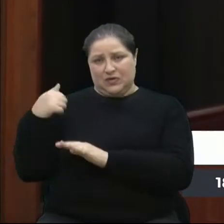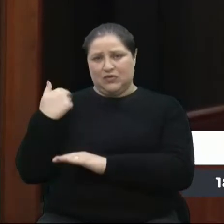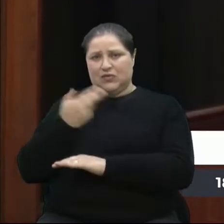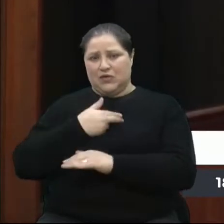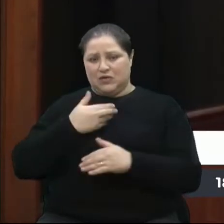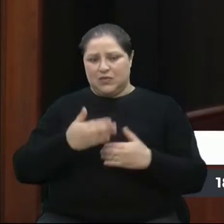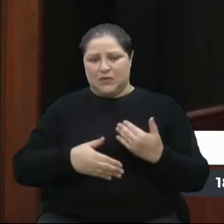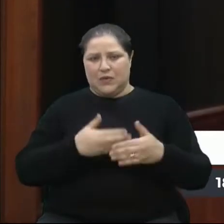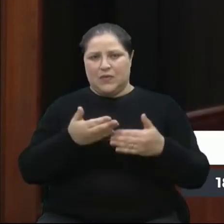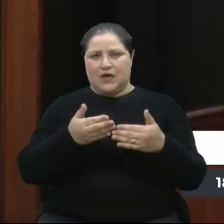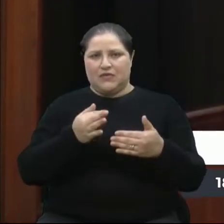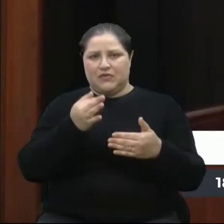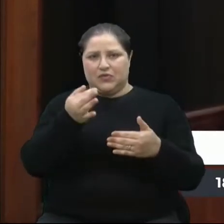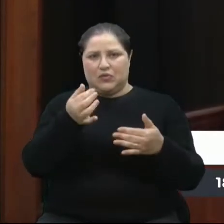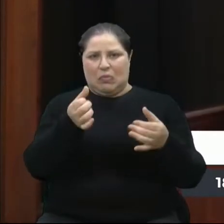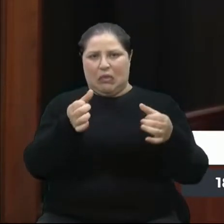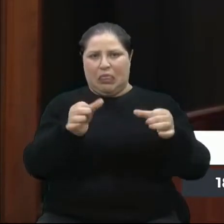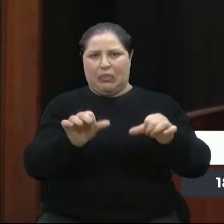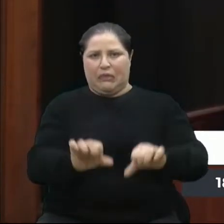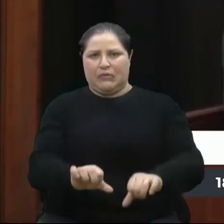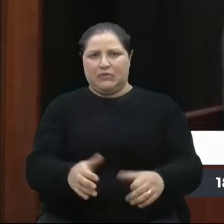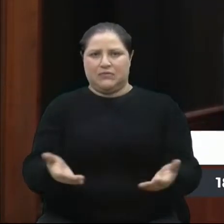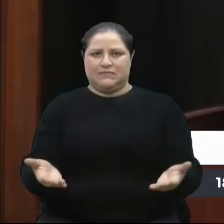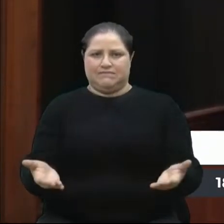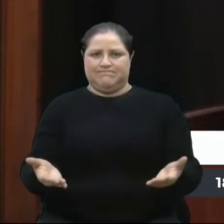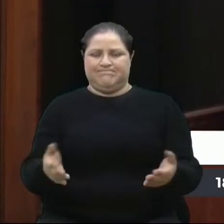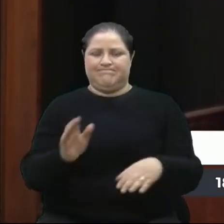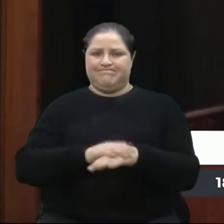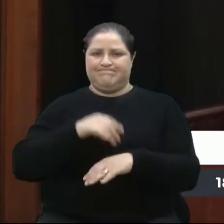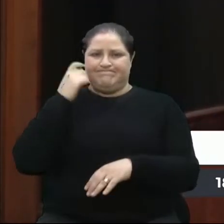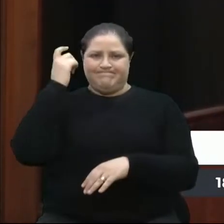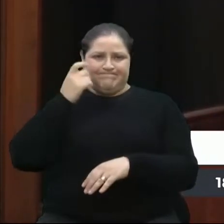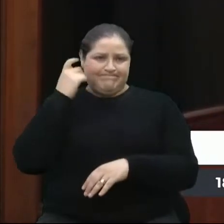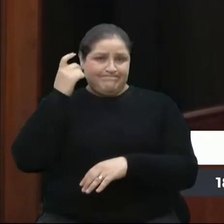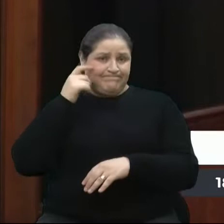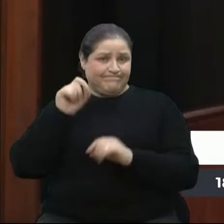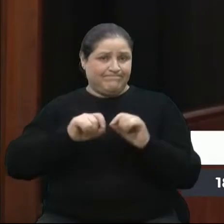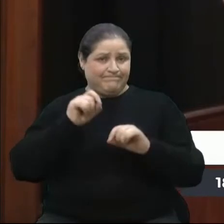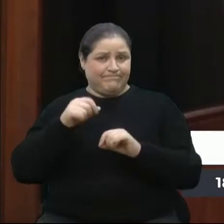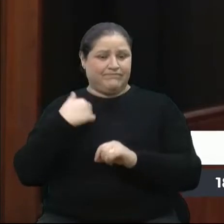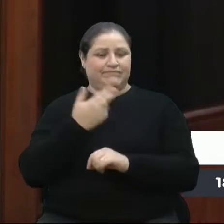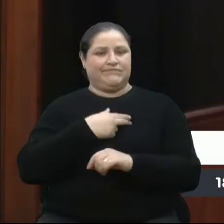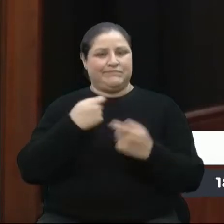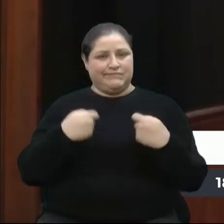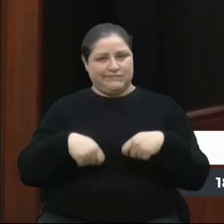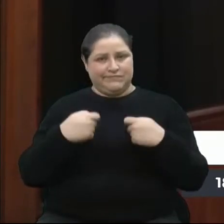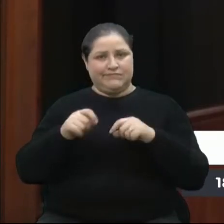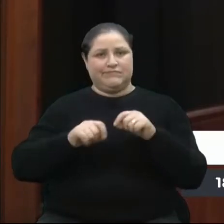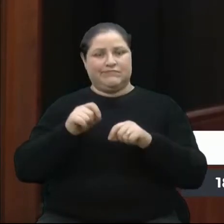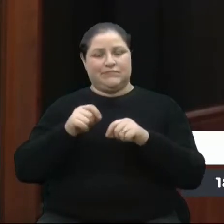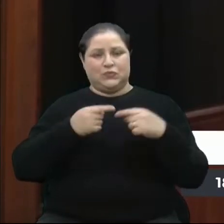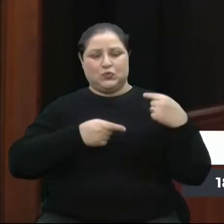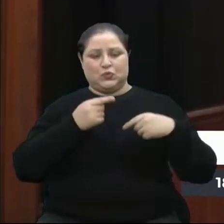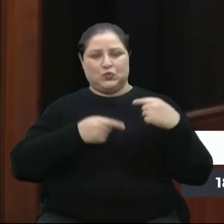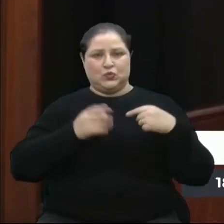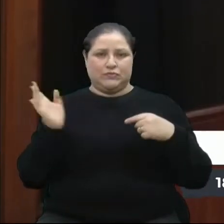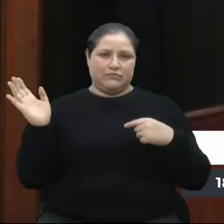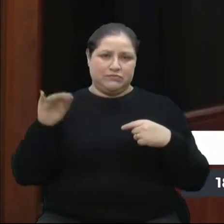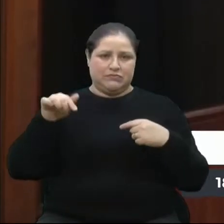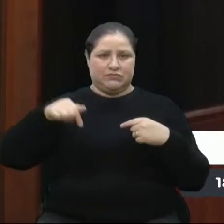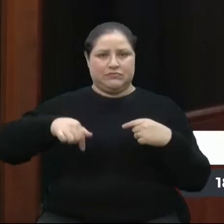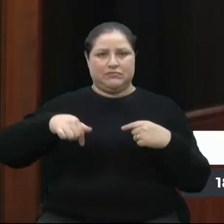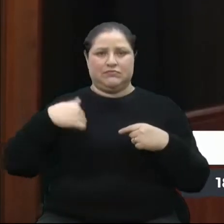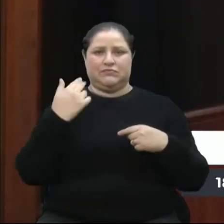colapso, e o que mais preocupa, e cabe nós discutirmos e trazermos isso